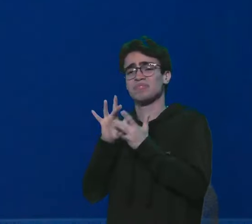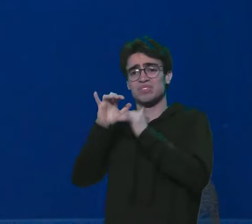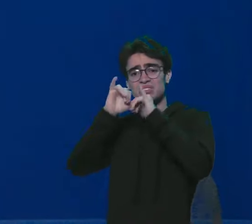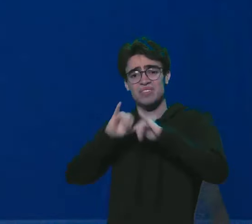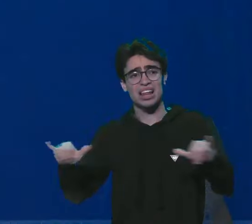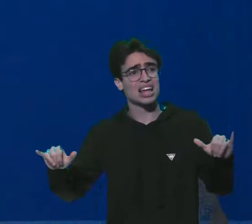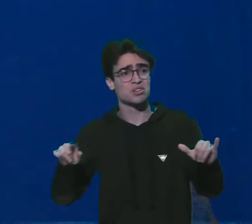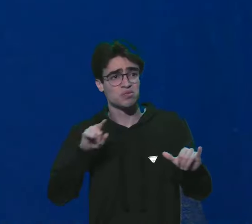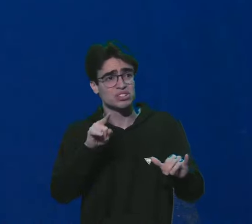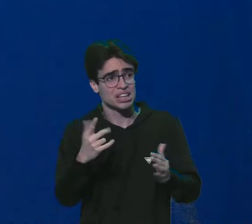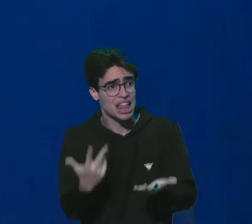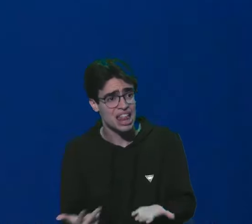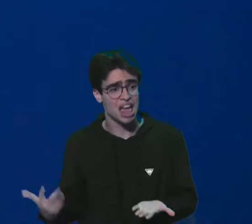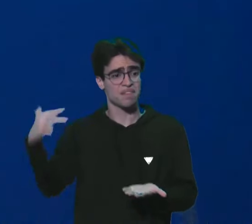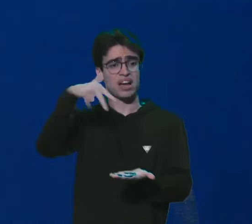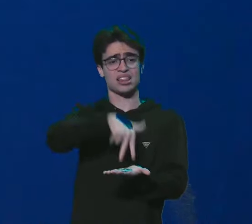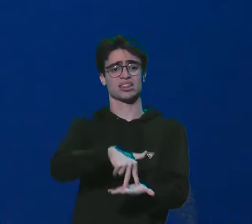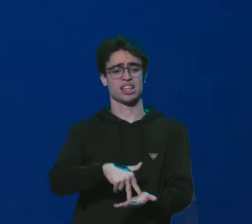levanta.